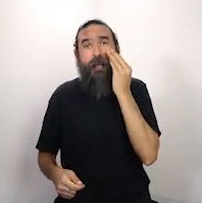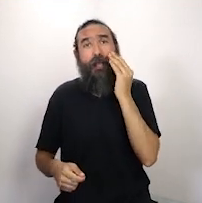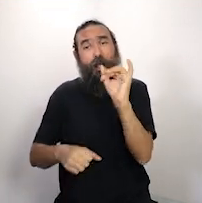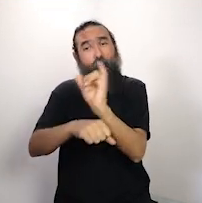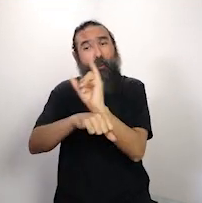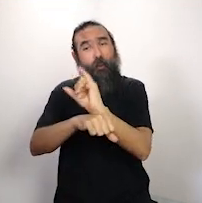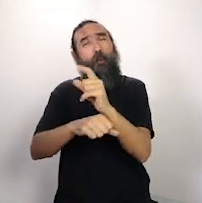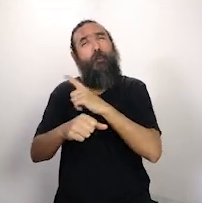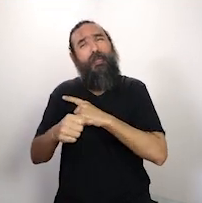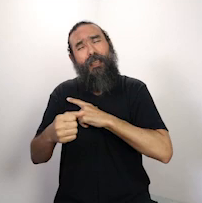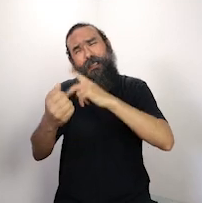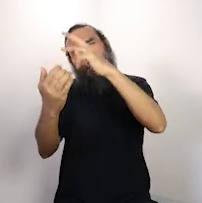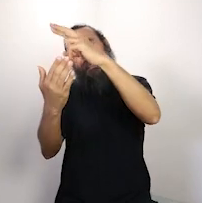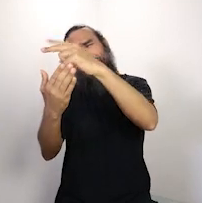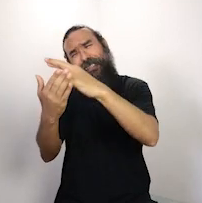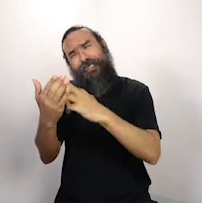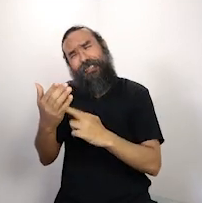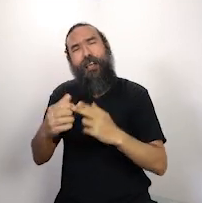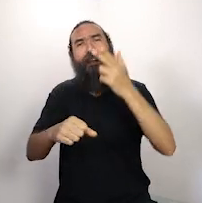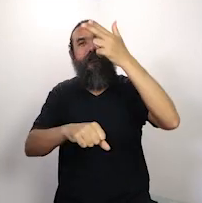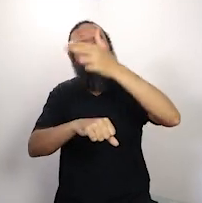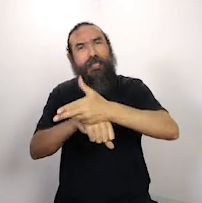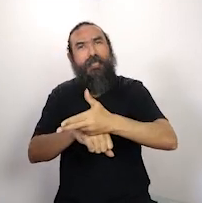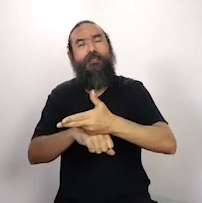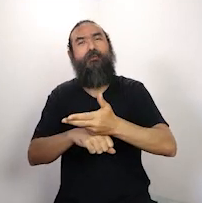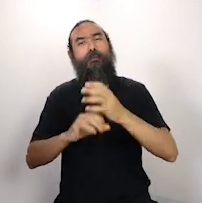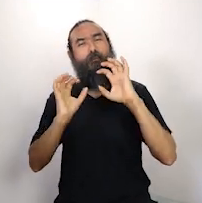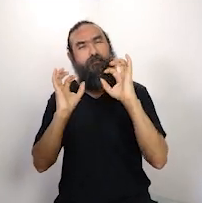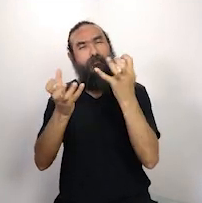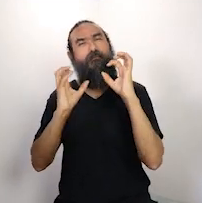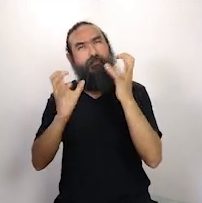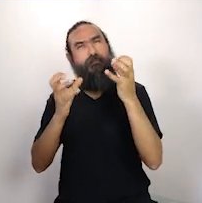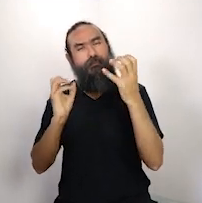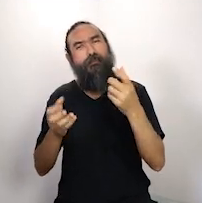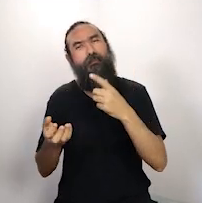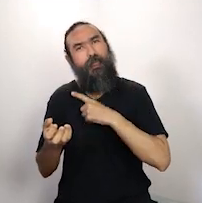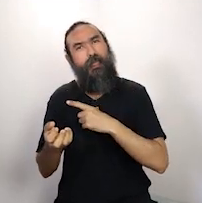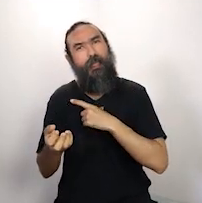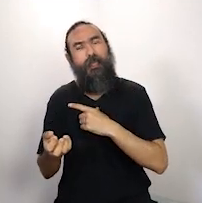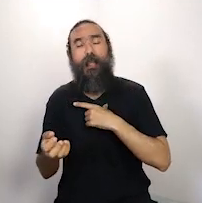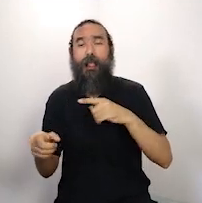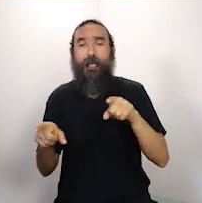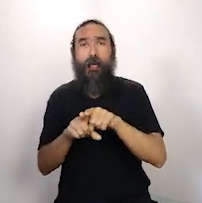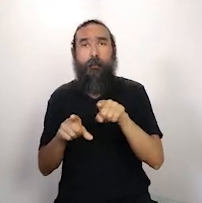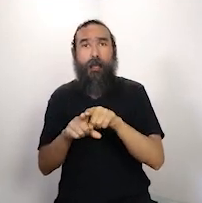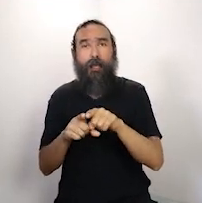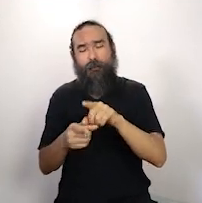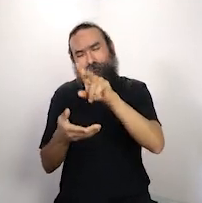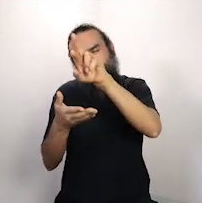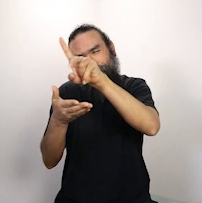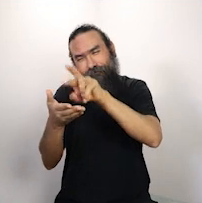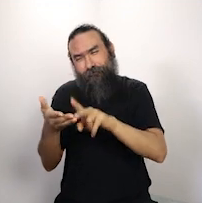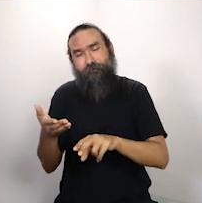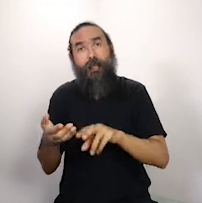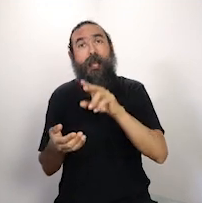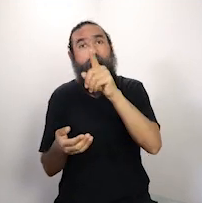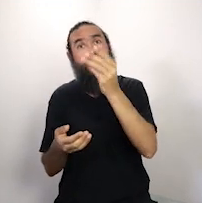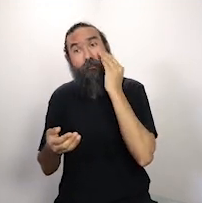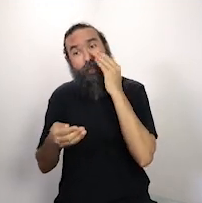de vídeos bonitos, tanto das outras noites, quanto a gente também tem os materiais que são da Encontroteca. Entra